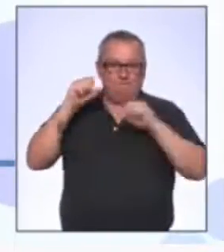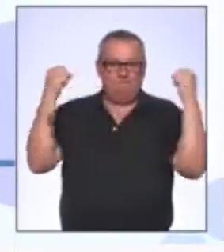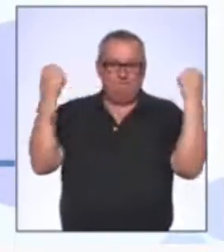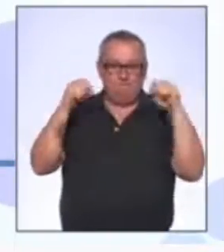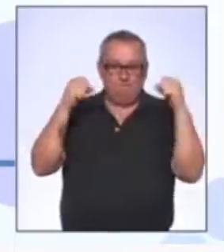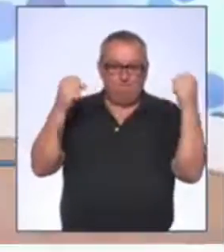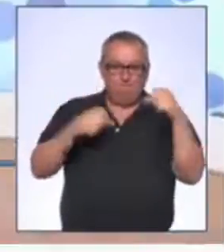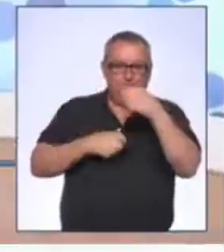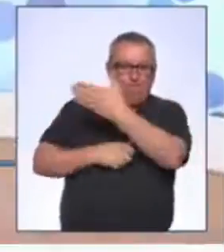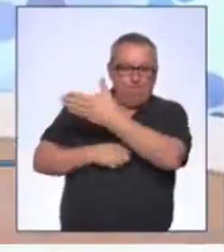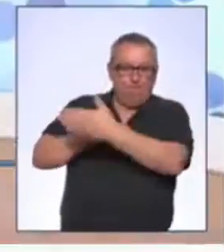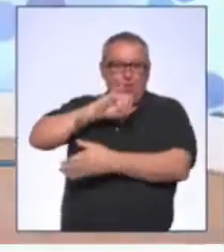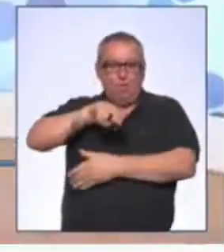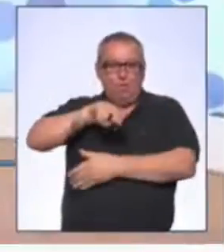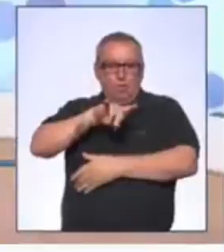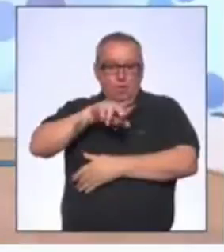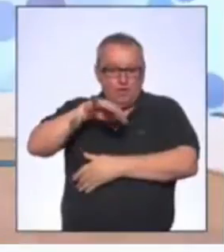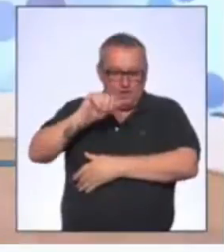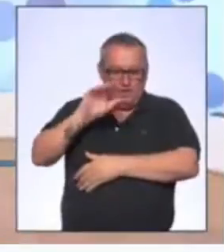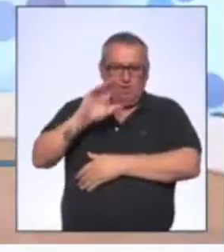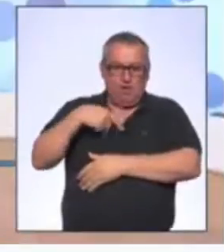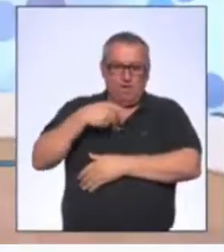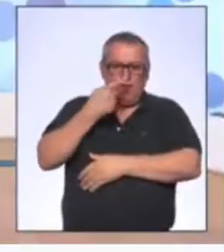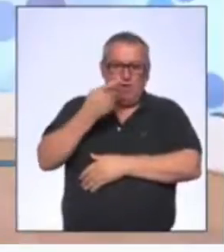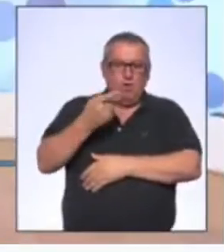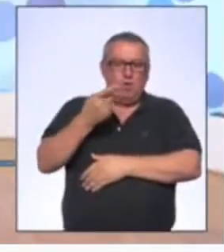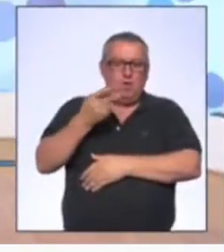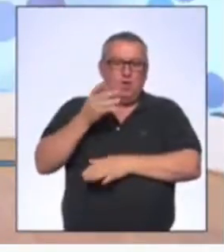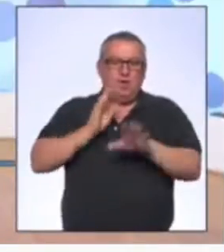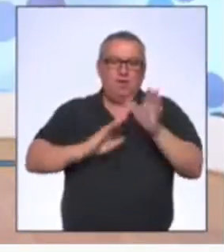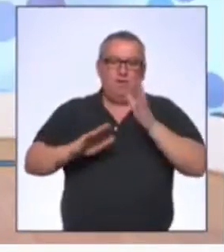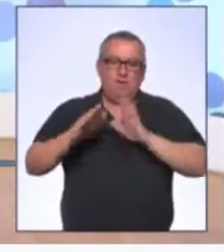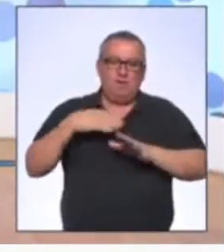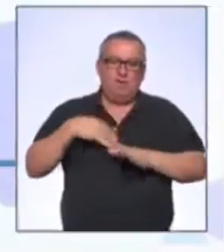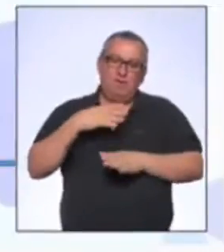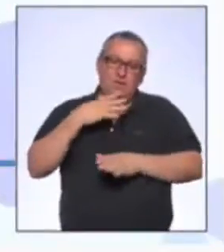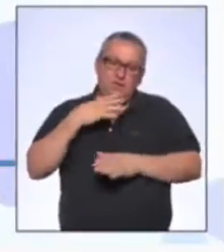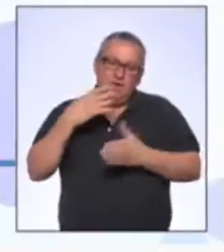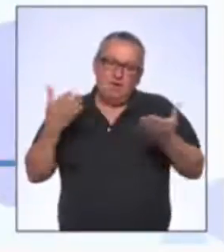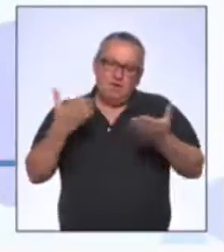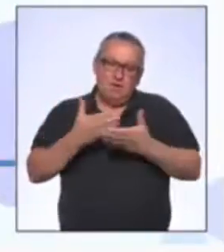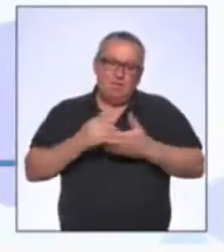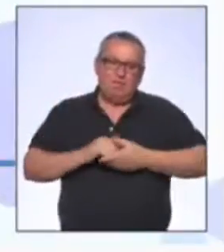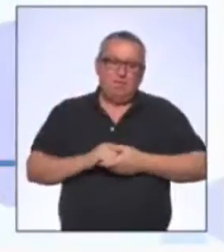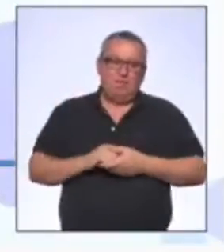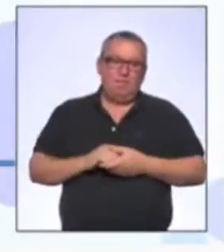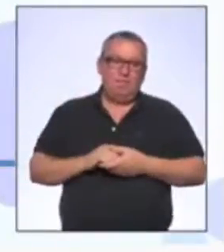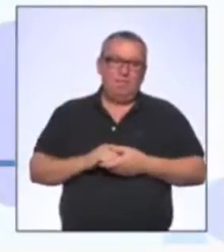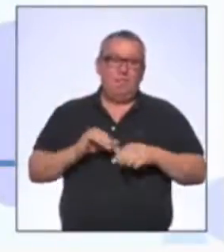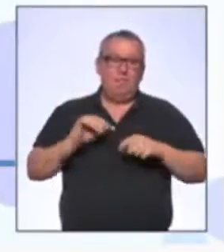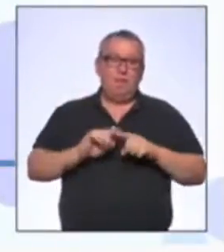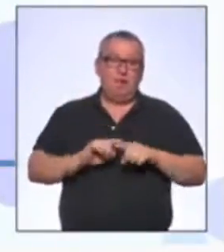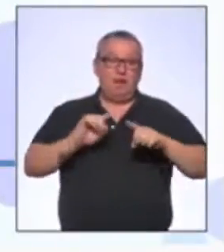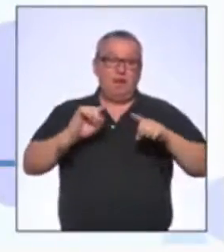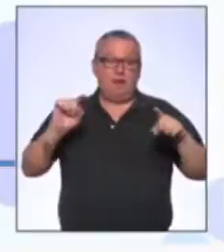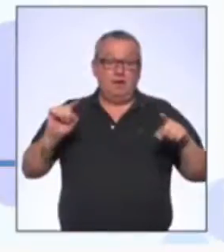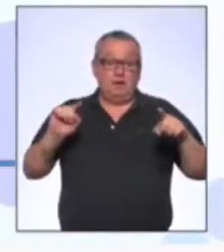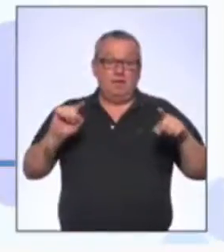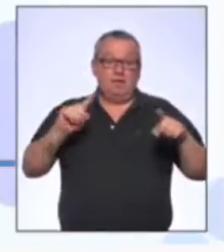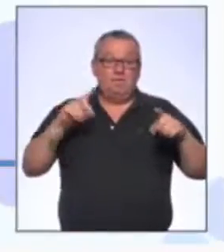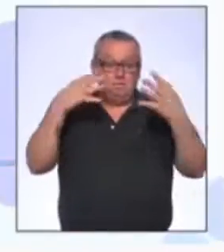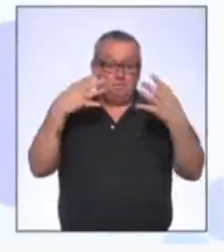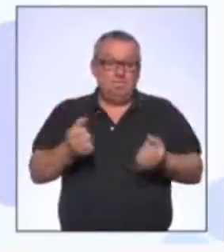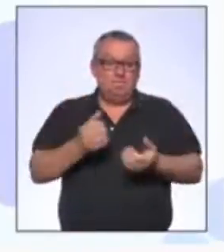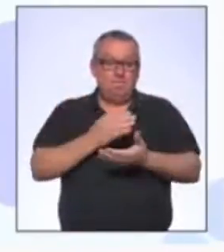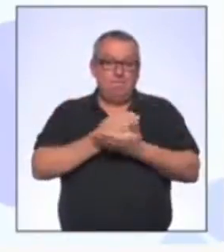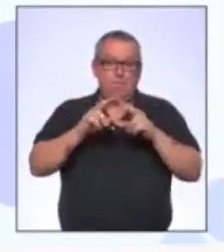física ao lado a professora juliana que já se apresentou talvez você tem até entrada agora eu tenho ouvido mas vamos lá